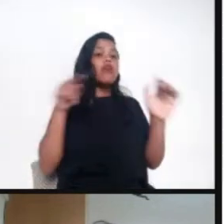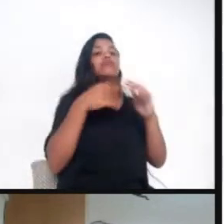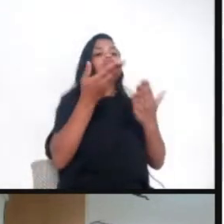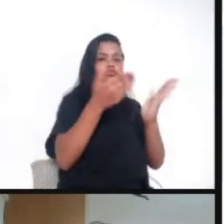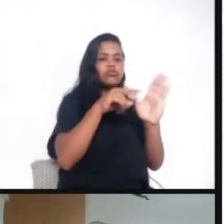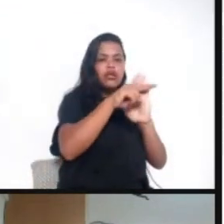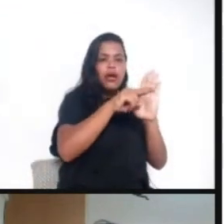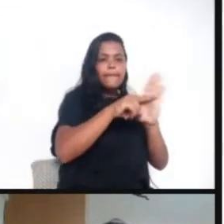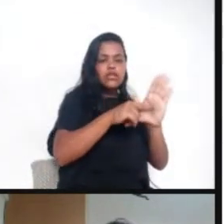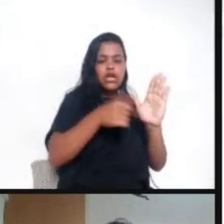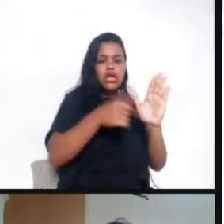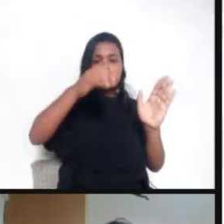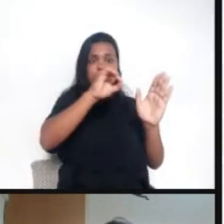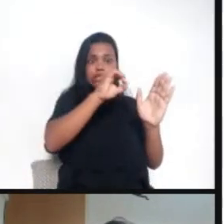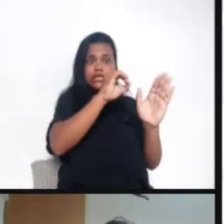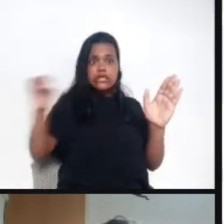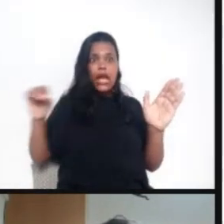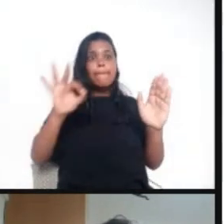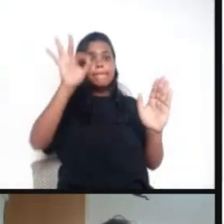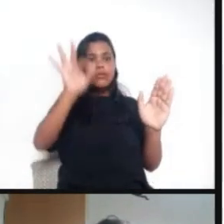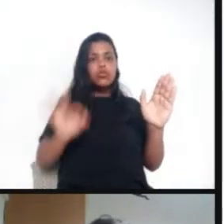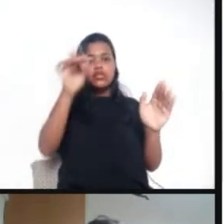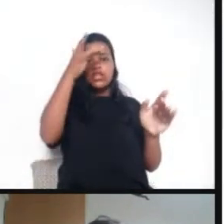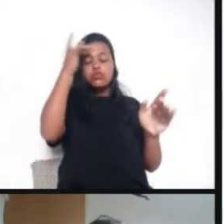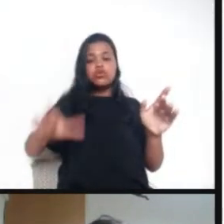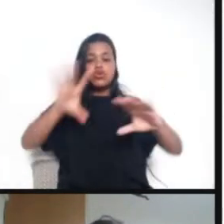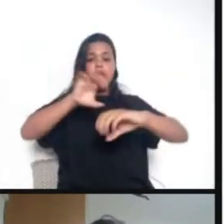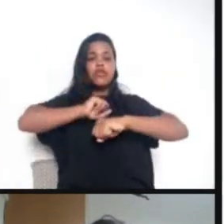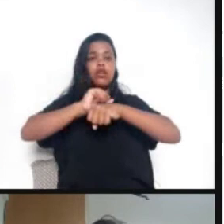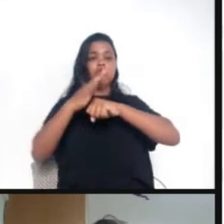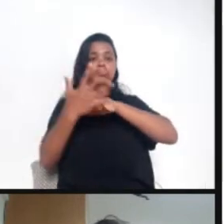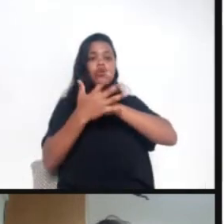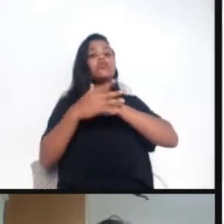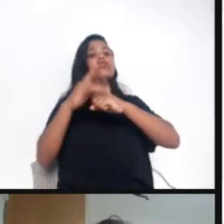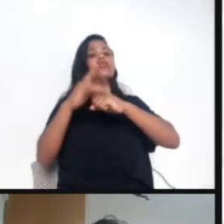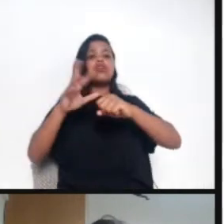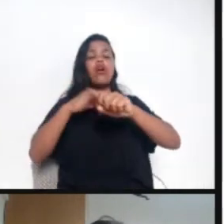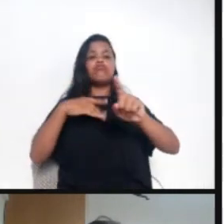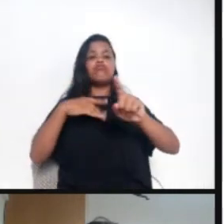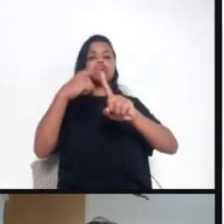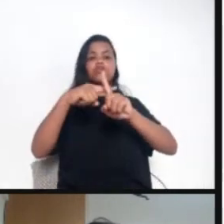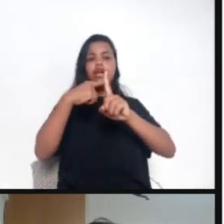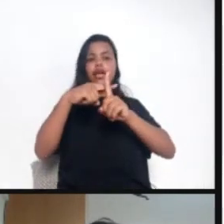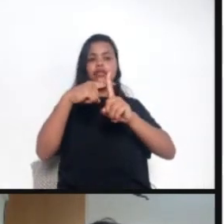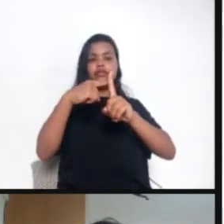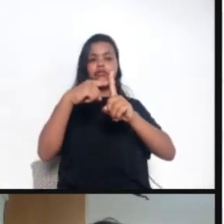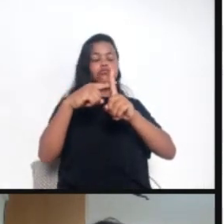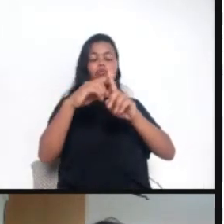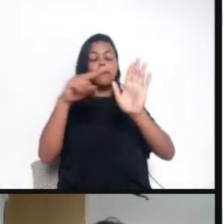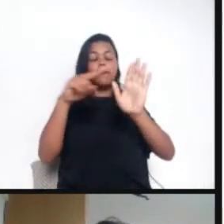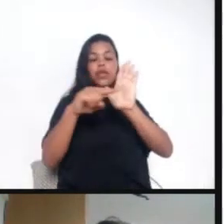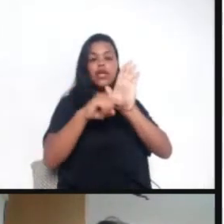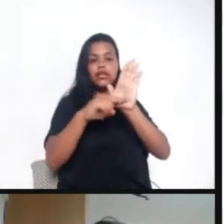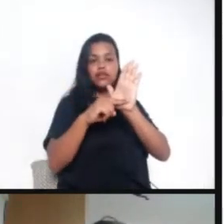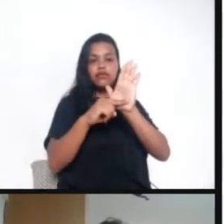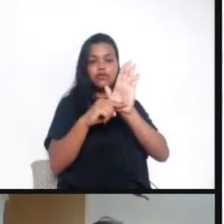dos pacientes, que é o que evidencia aqui, foram negativados com o uso da